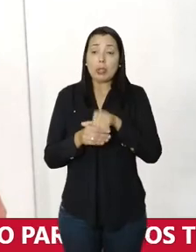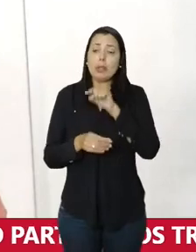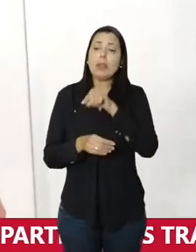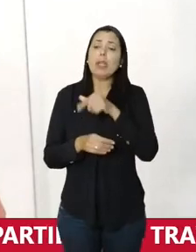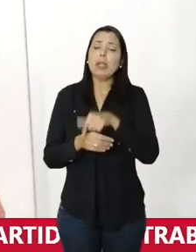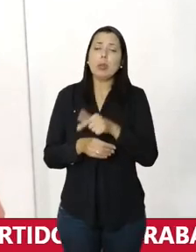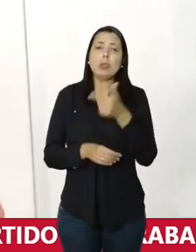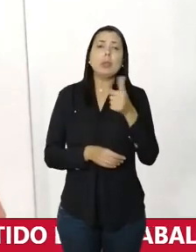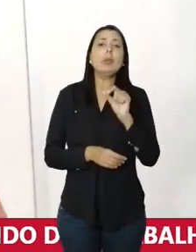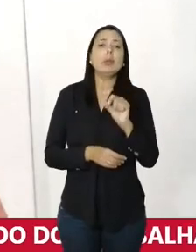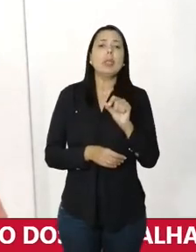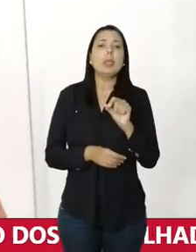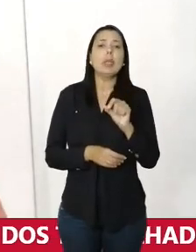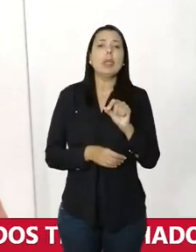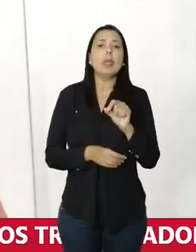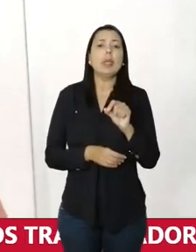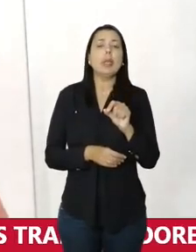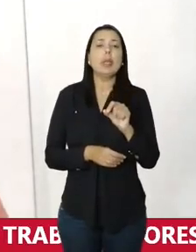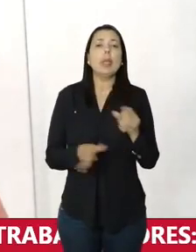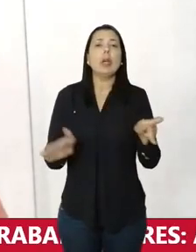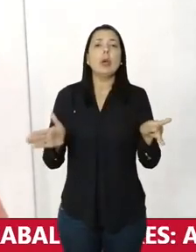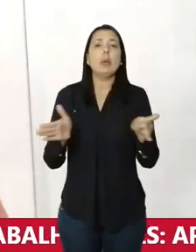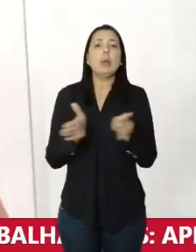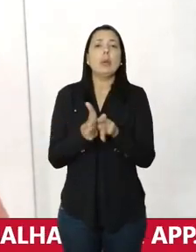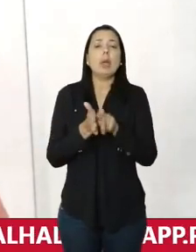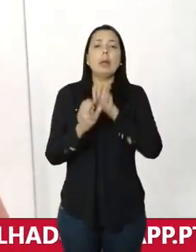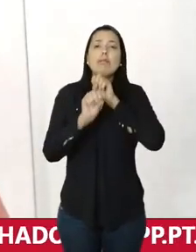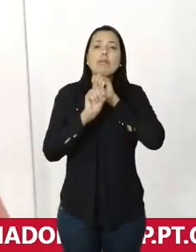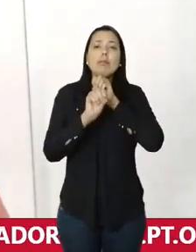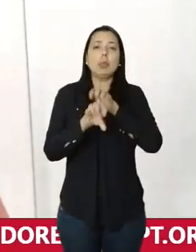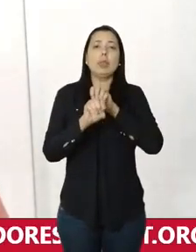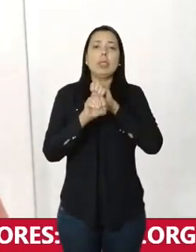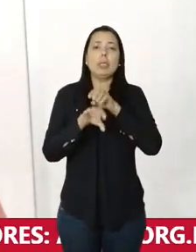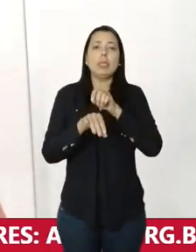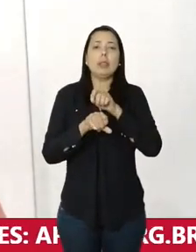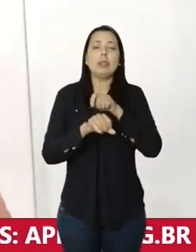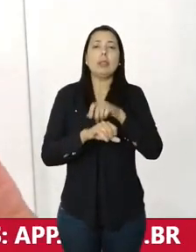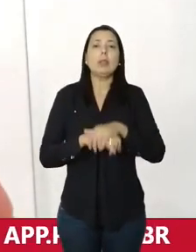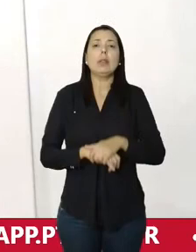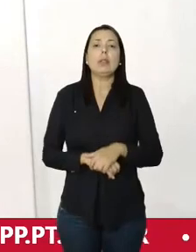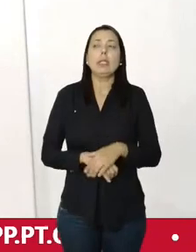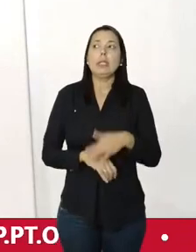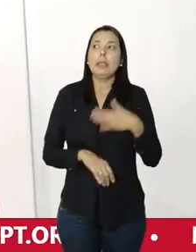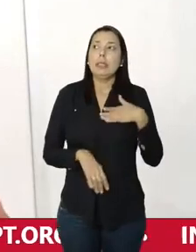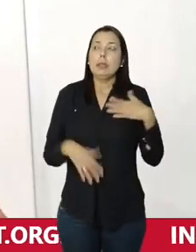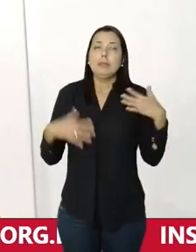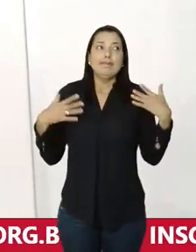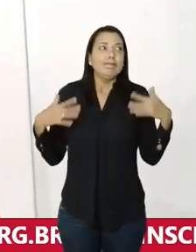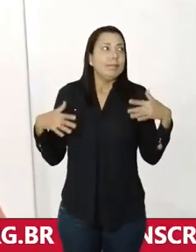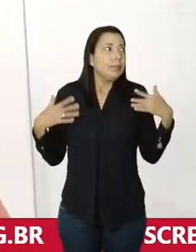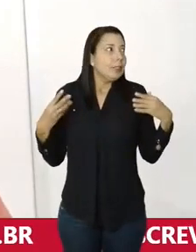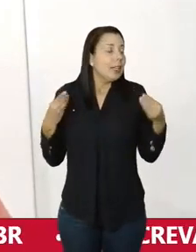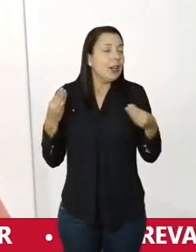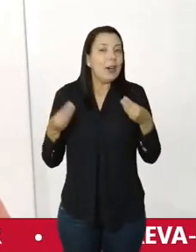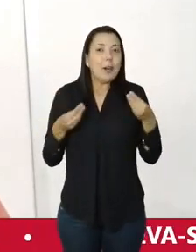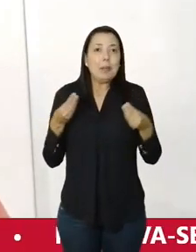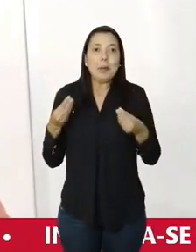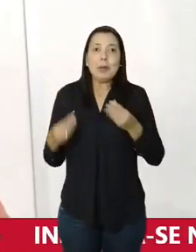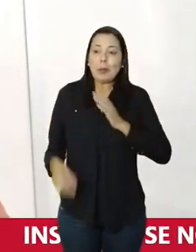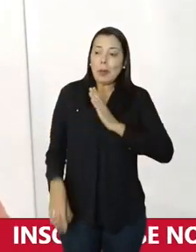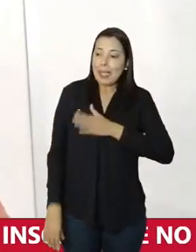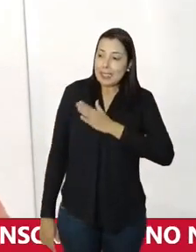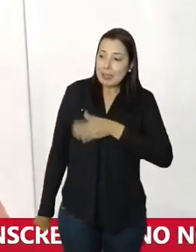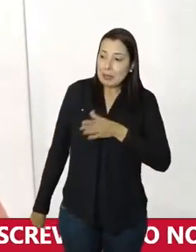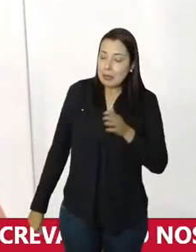daquele segundo mandato era Pátria Educadora. Aquilo tocou demais meu coração de